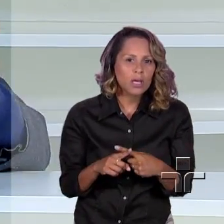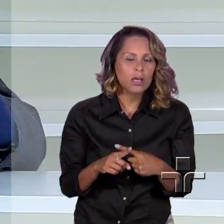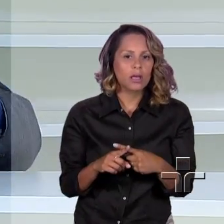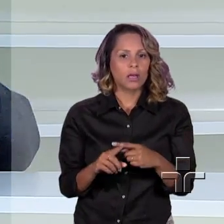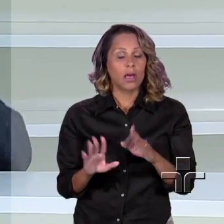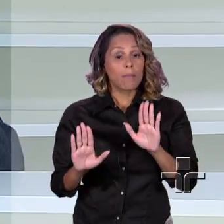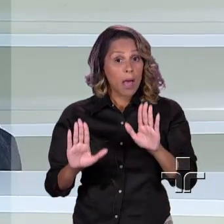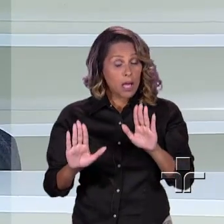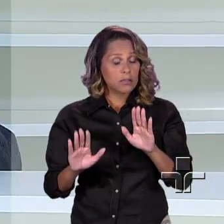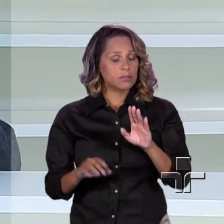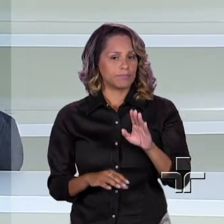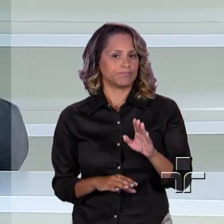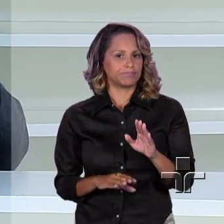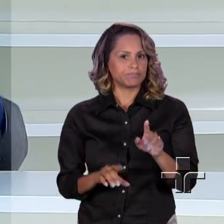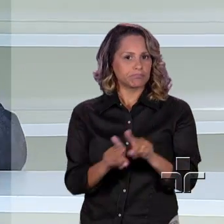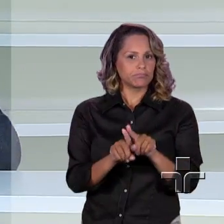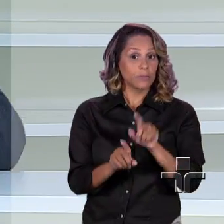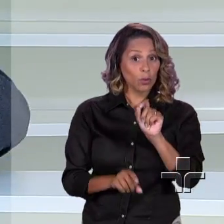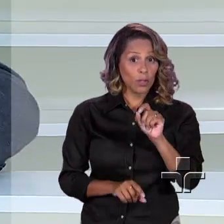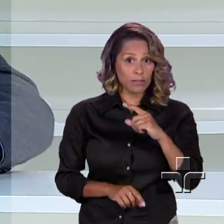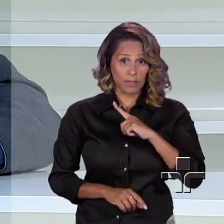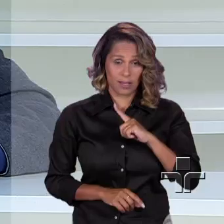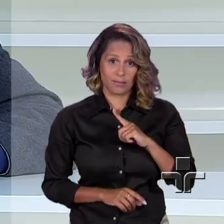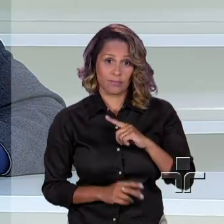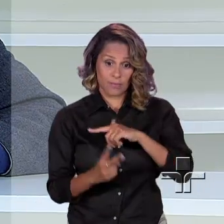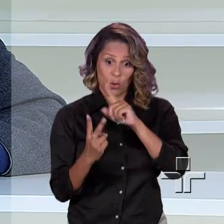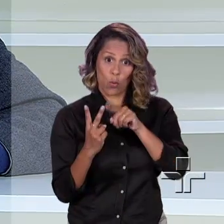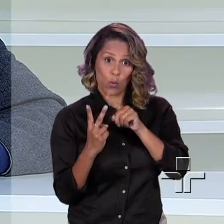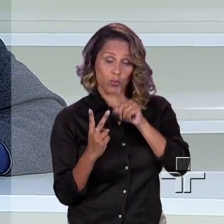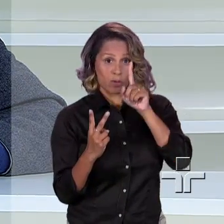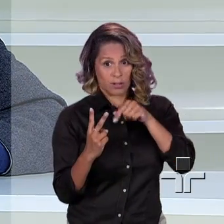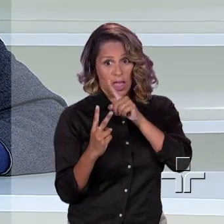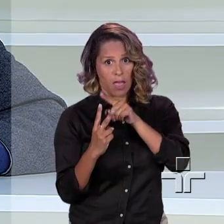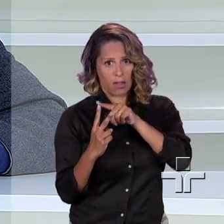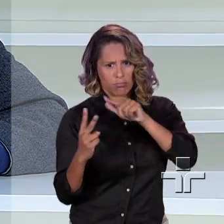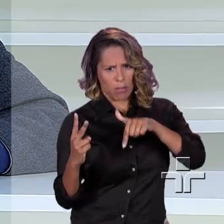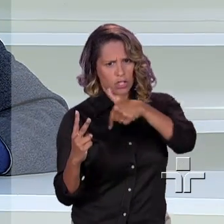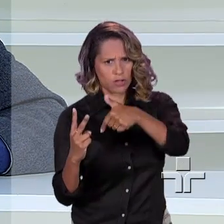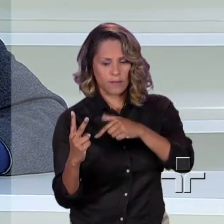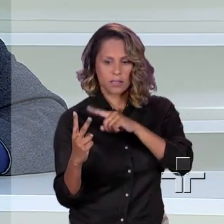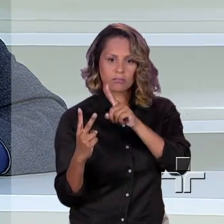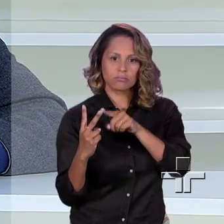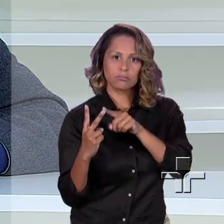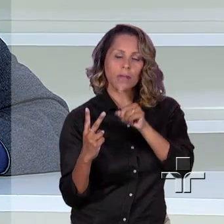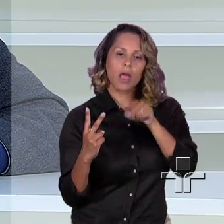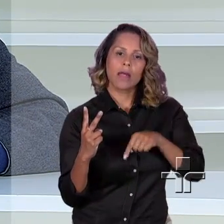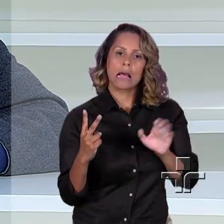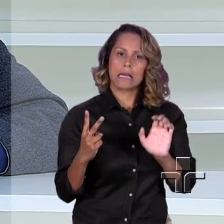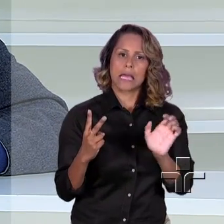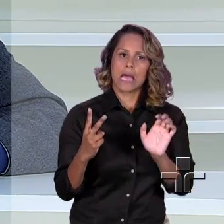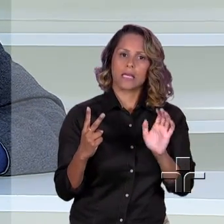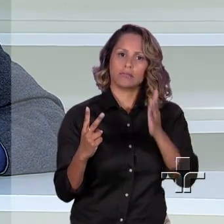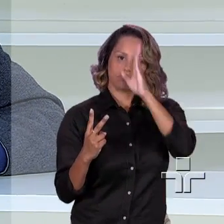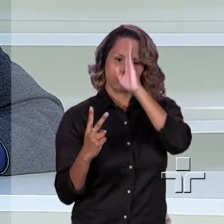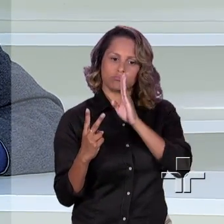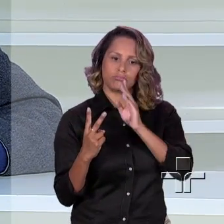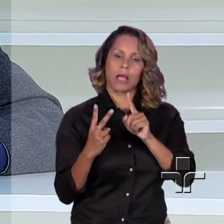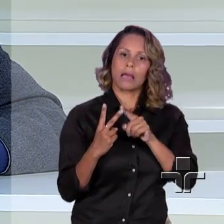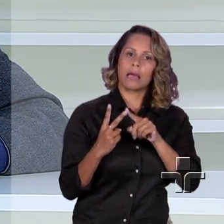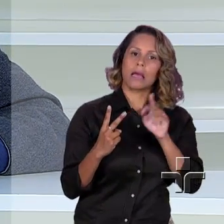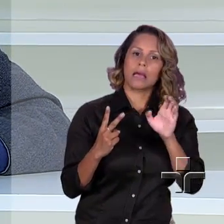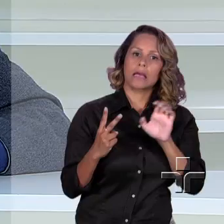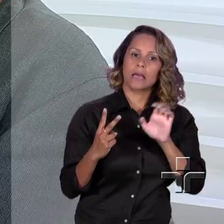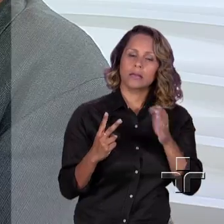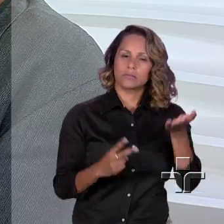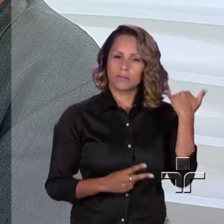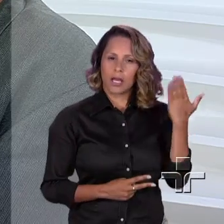o lado gay da Daniel. Nos anos 80, a imprensa, pelo menos no Rio, chamava a AIDS de câncer